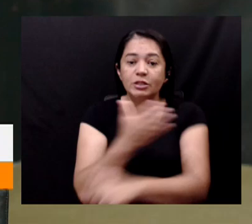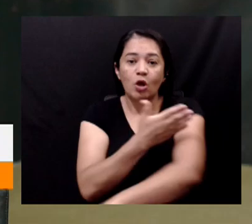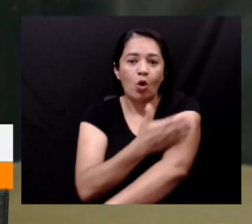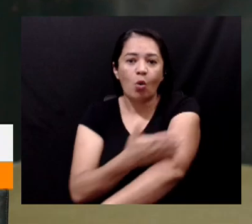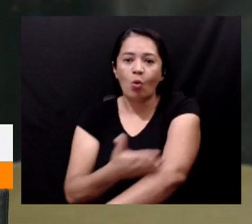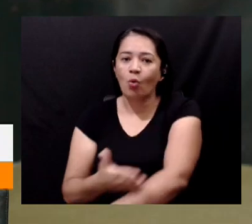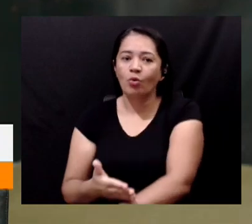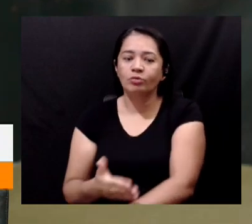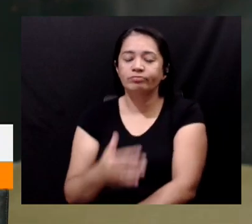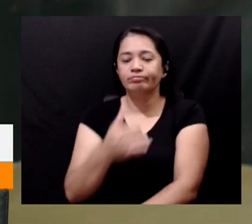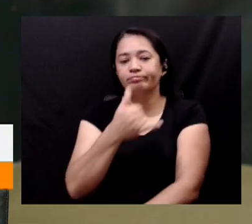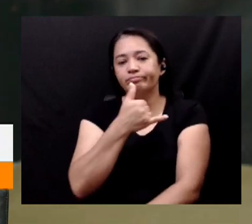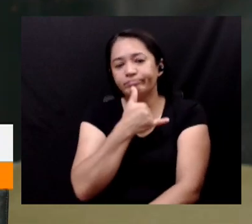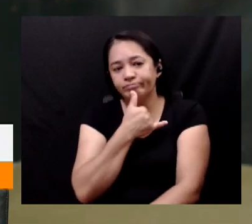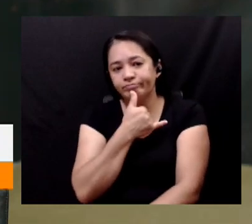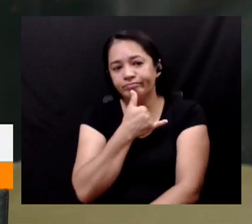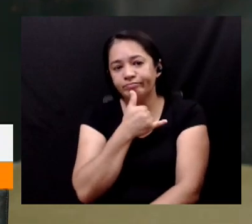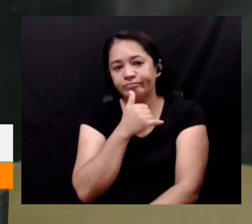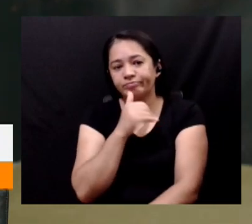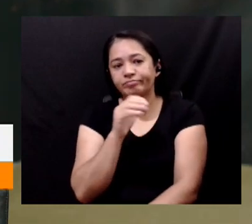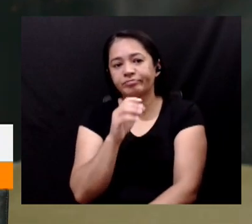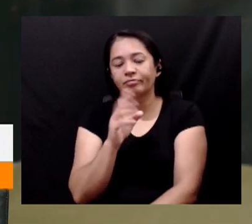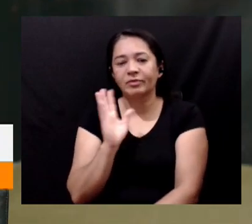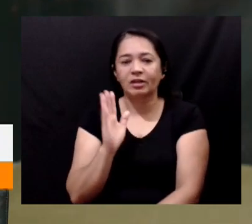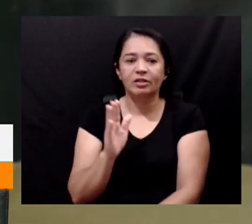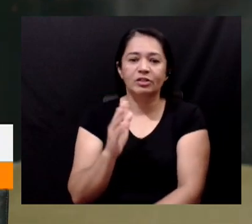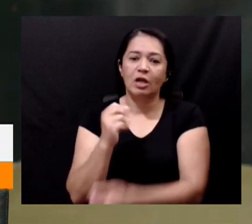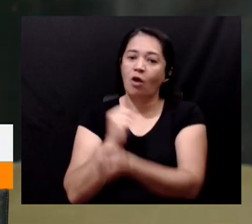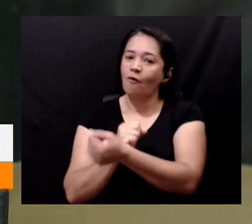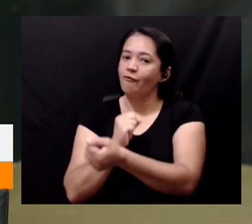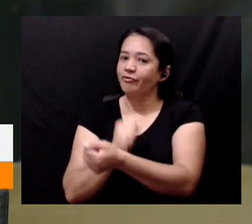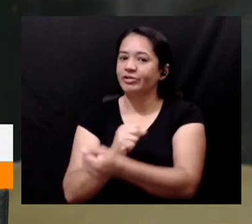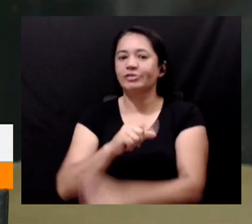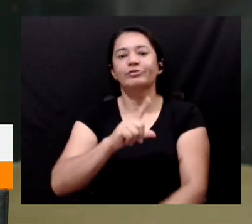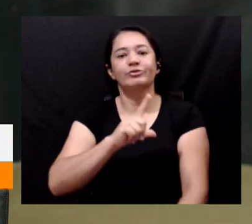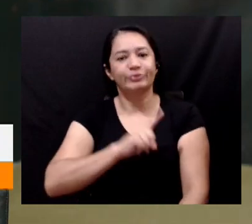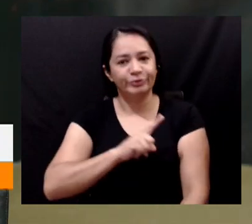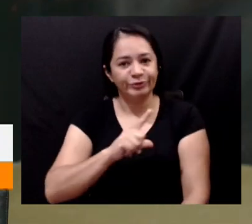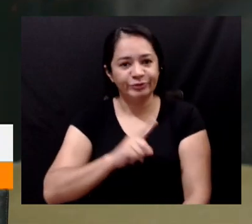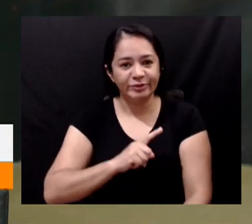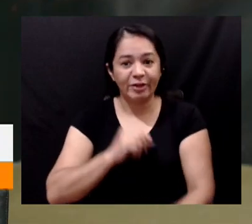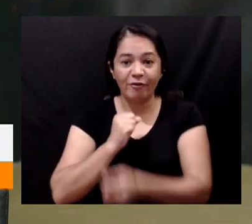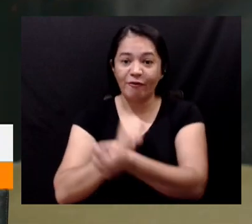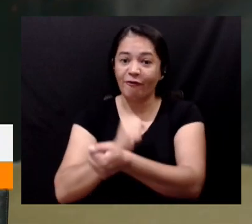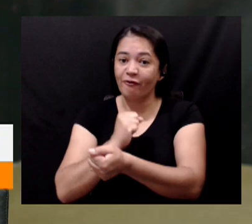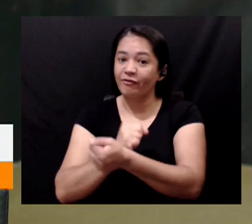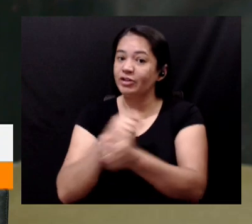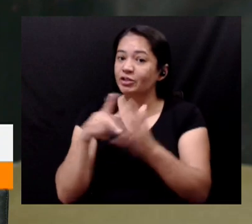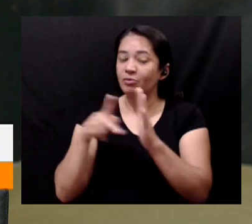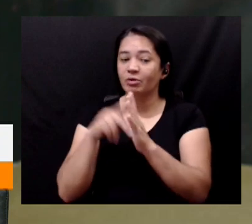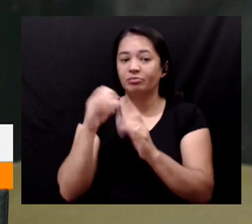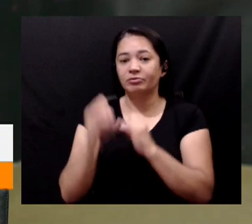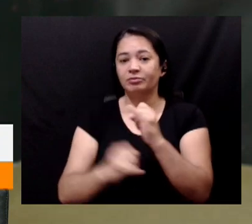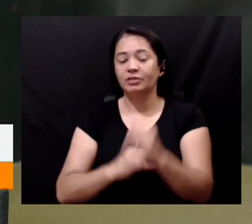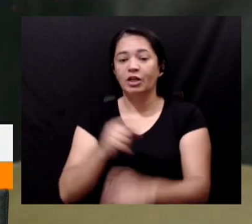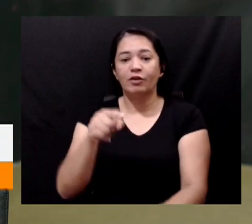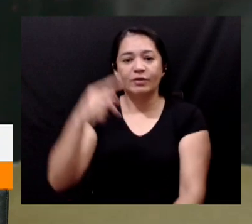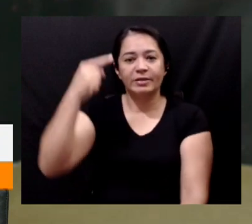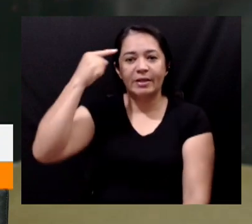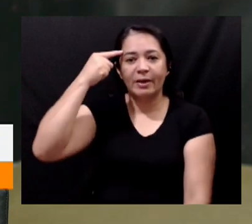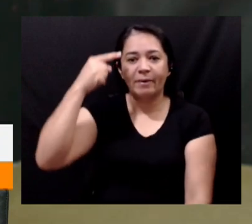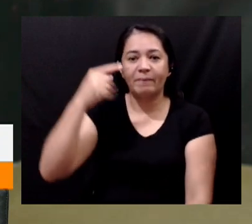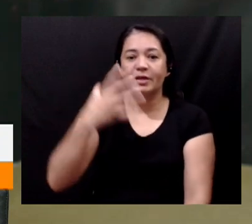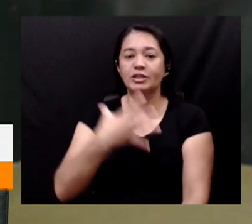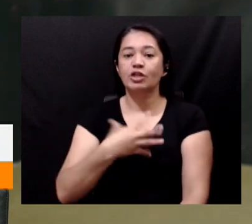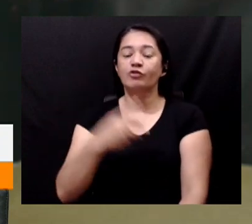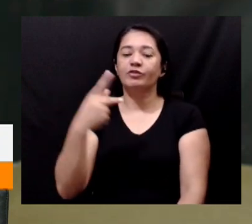infelizmente tem sim o vício, até falamos disso aí em outros programas, sim, a questão do vício na internet e você achar que teu filho está tranquilo e